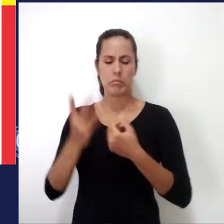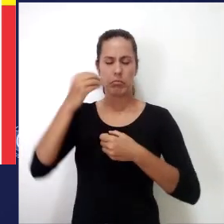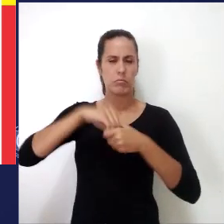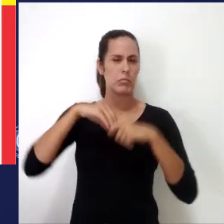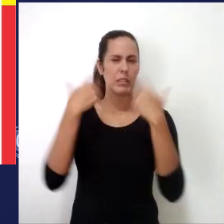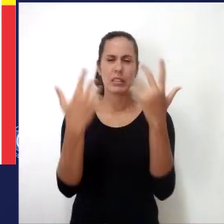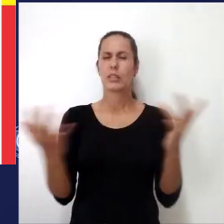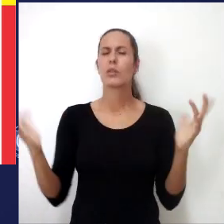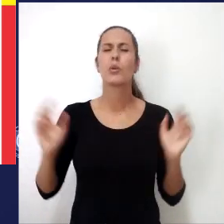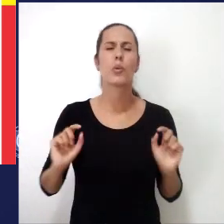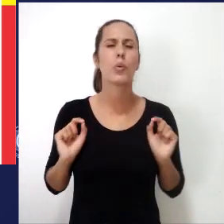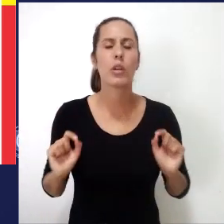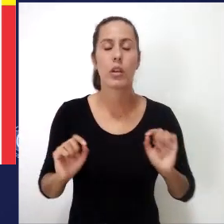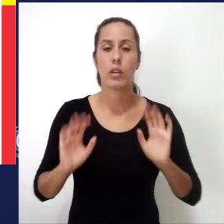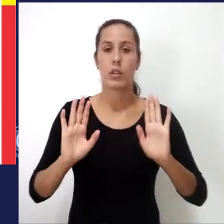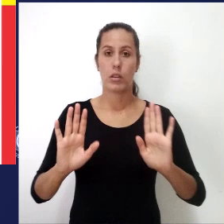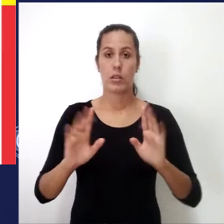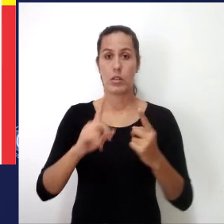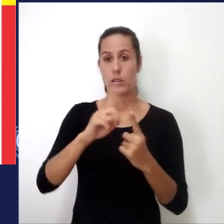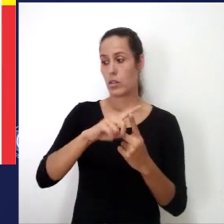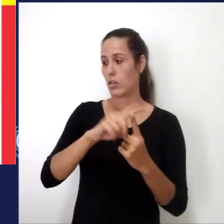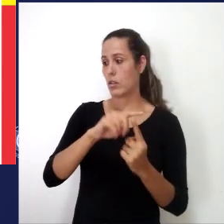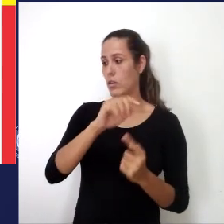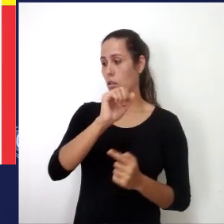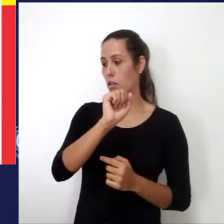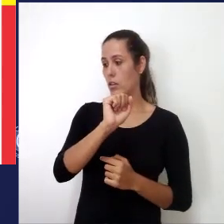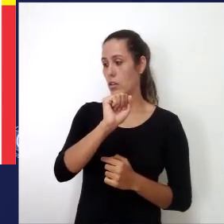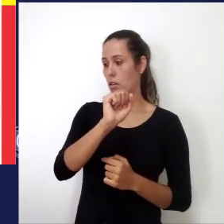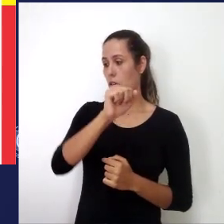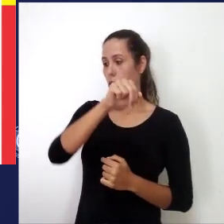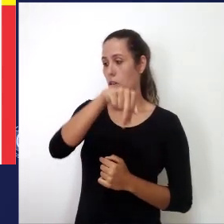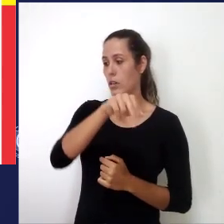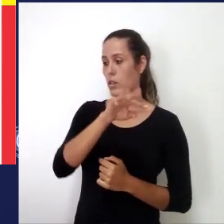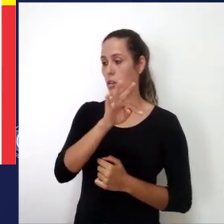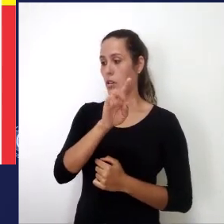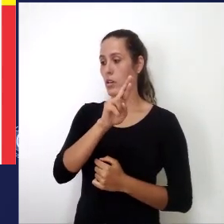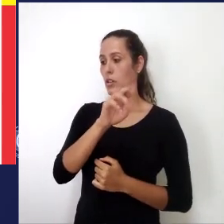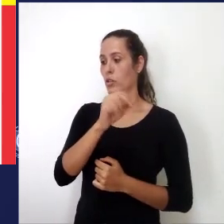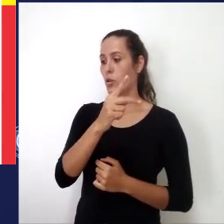ambientalistas, a gente tem um impacto que é antrópica,